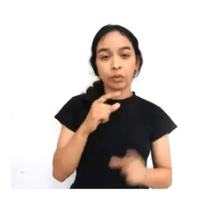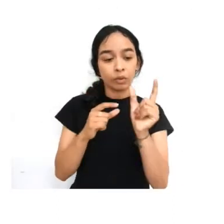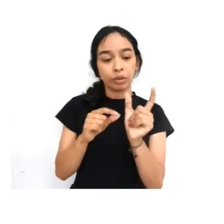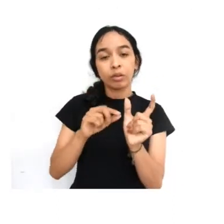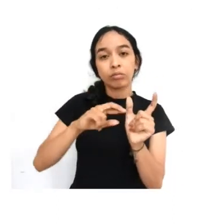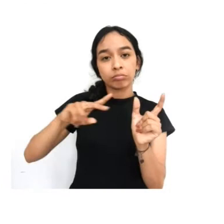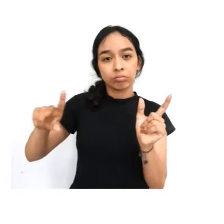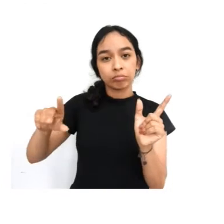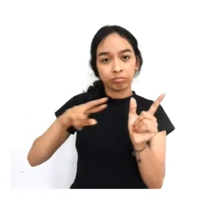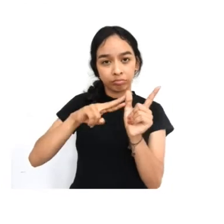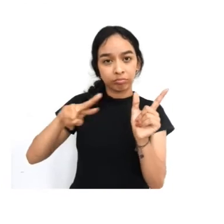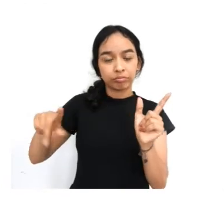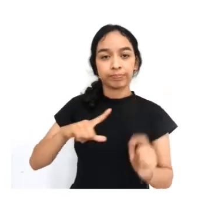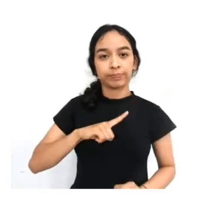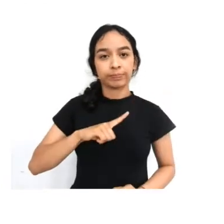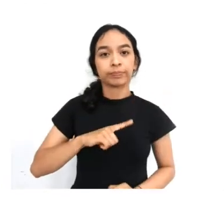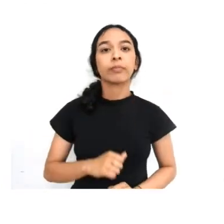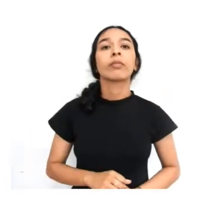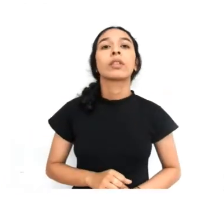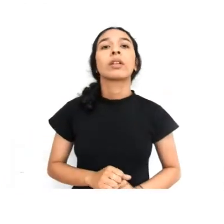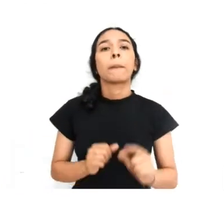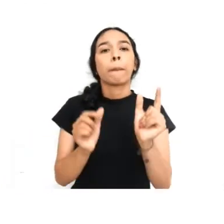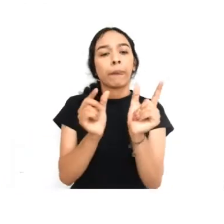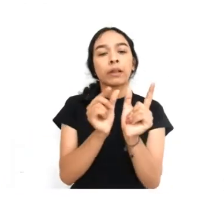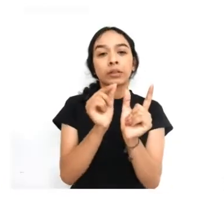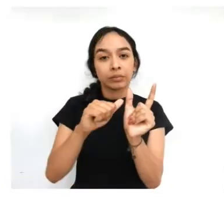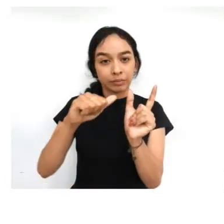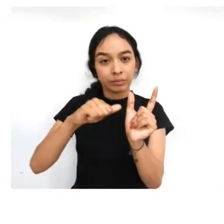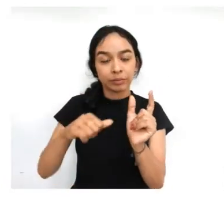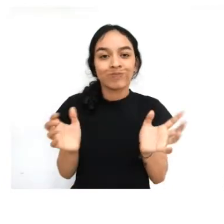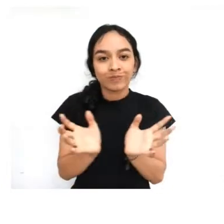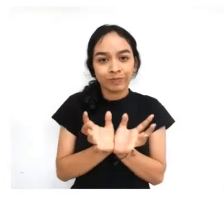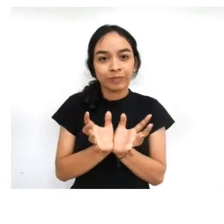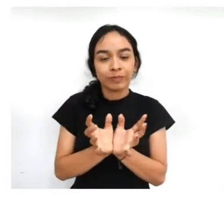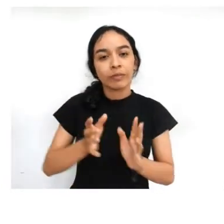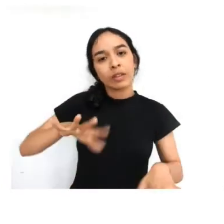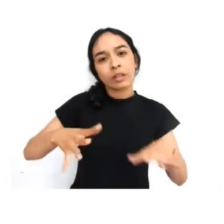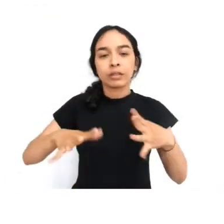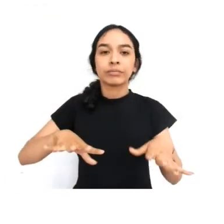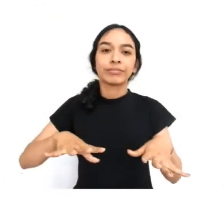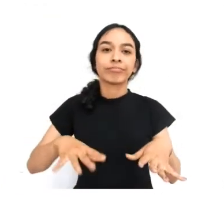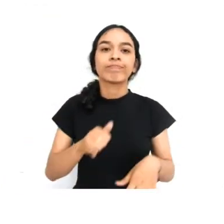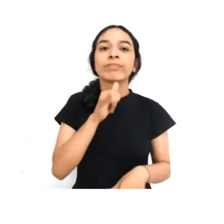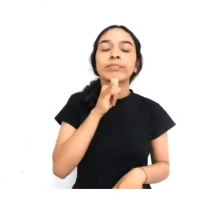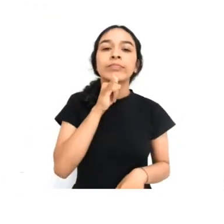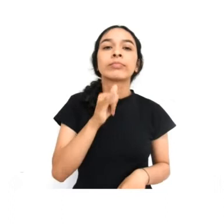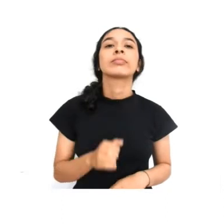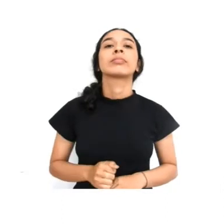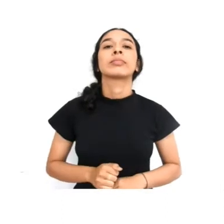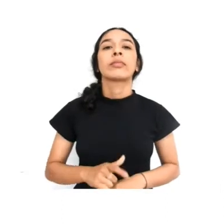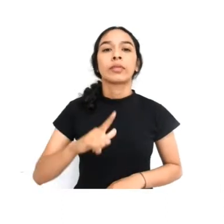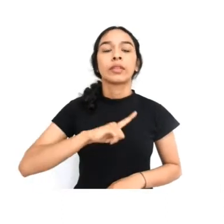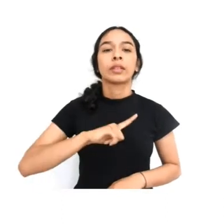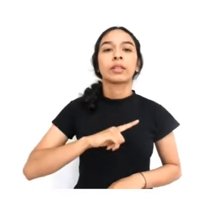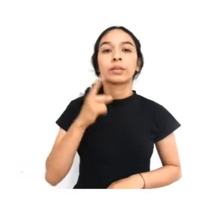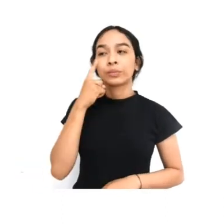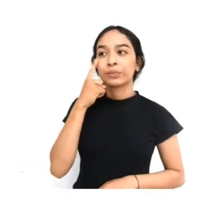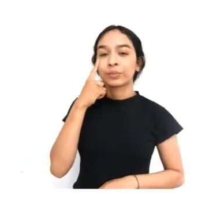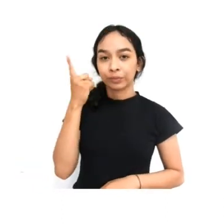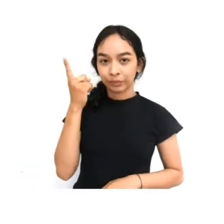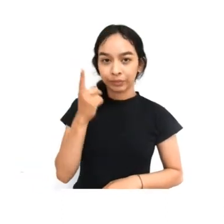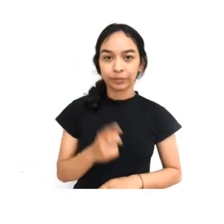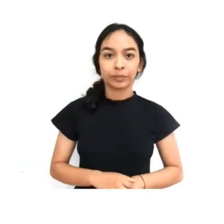um radical e uma desinência de caso, mais ou menos assim. Nós temos